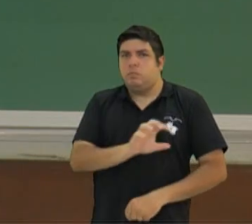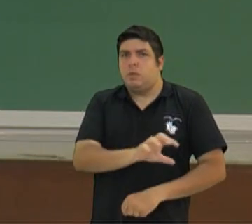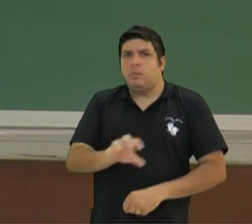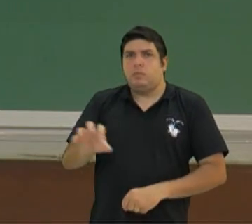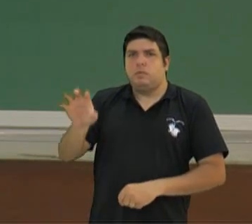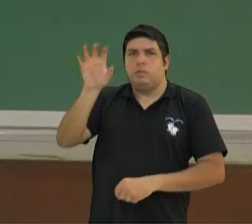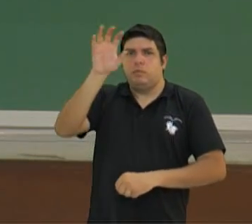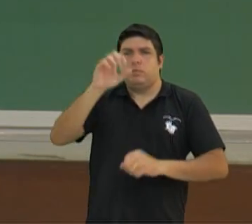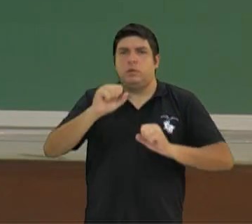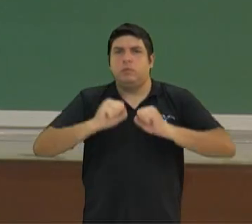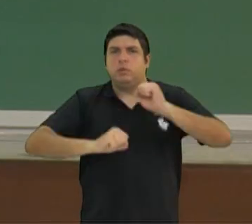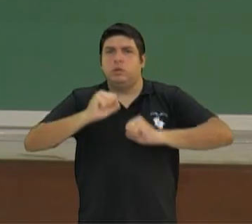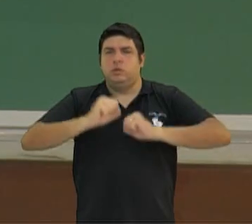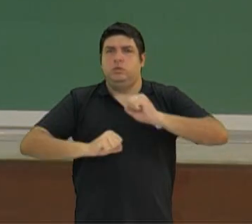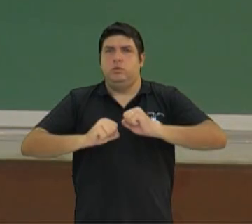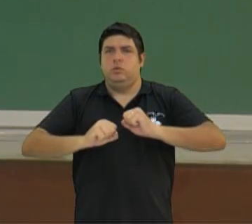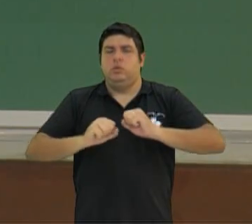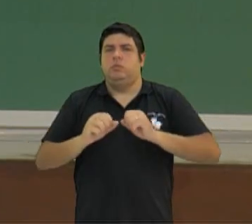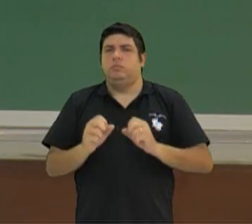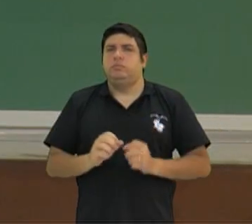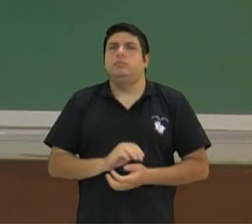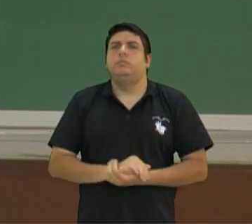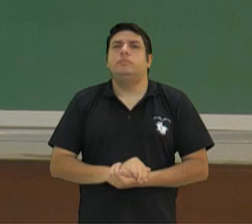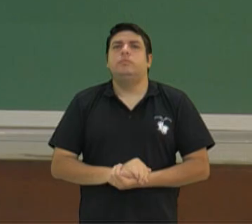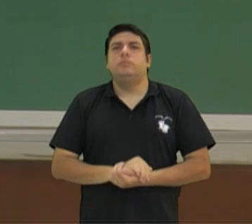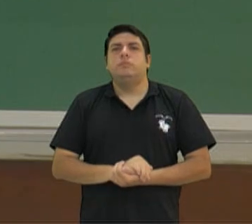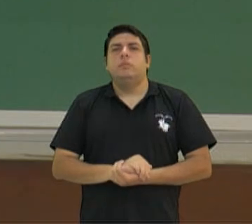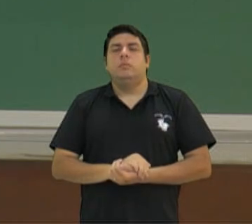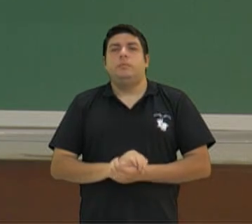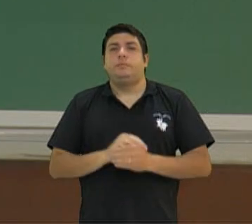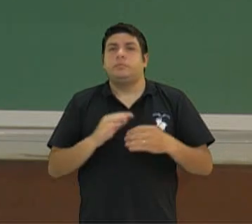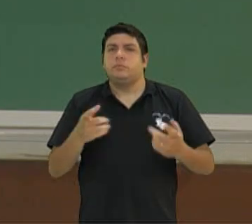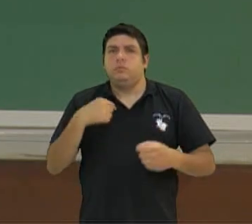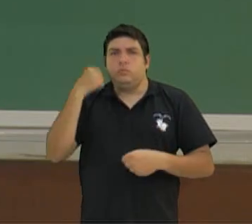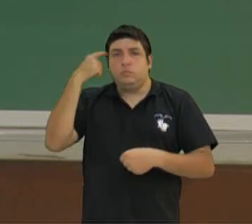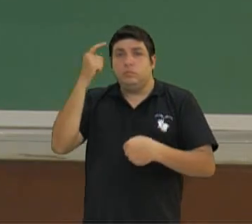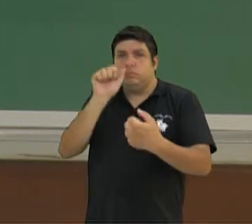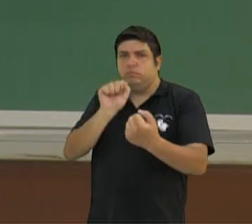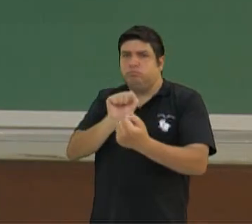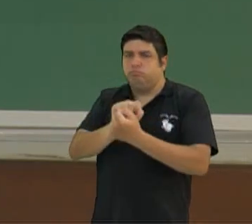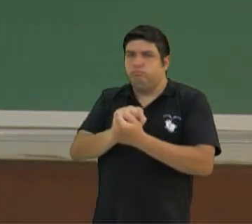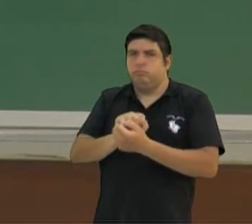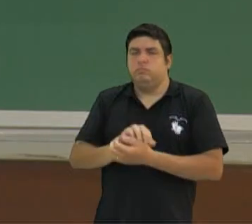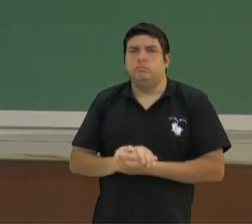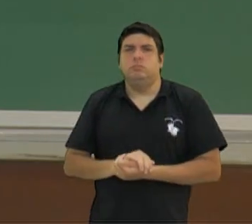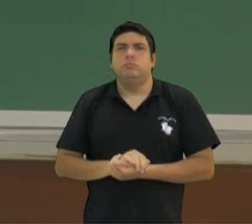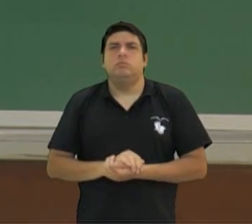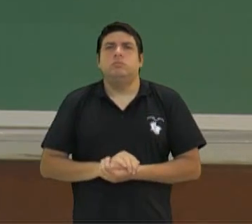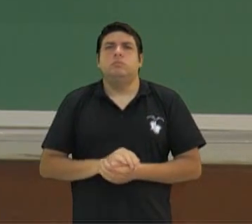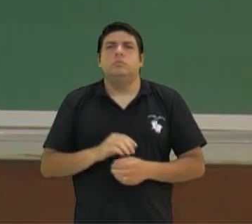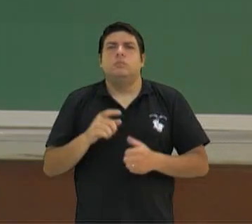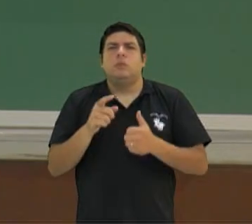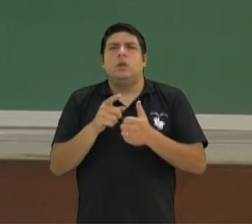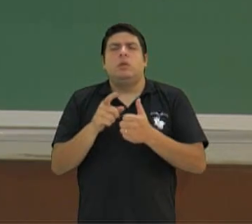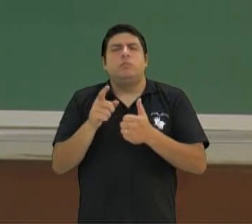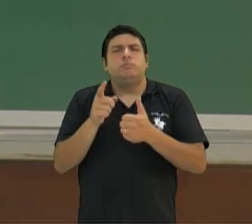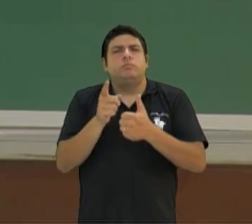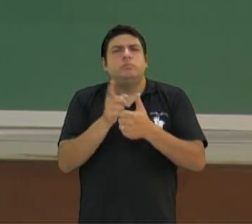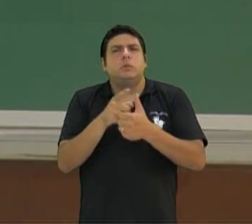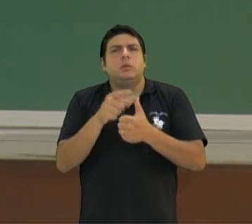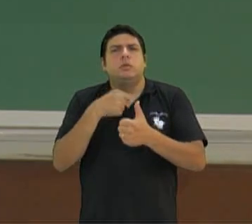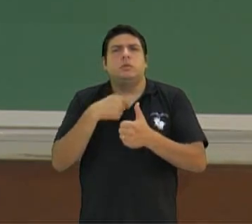características iniciais em relação a isso. Então vamos pensar juntos lá. E a primeira coisa que eu trouxe para vocês é